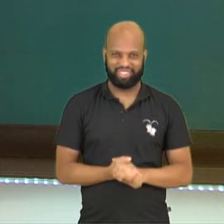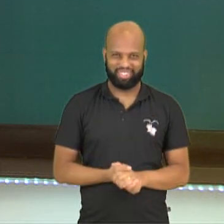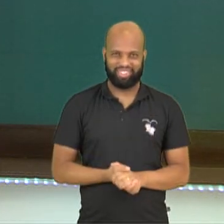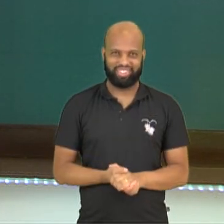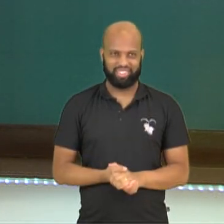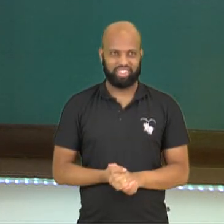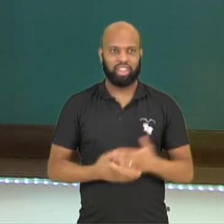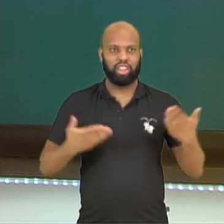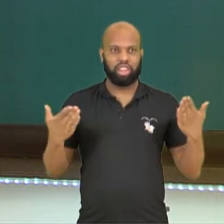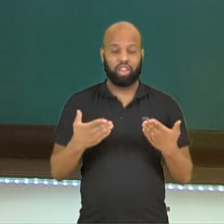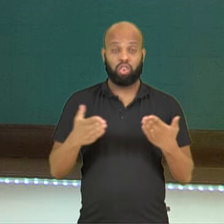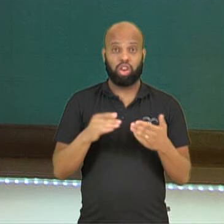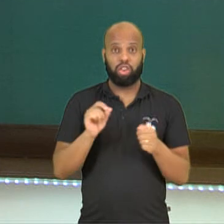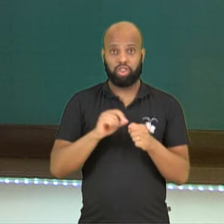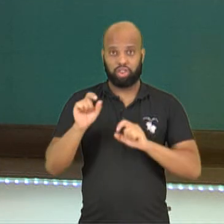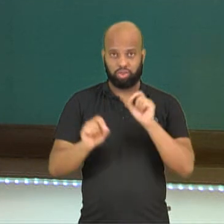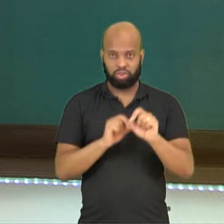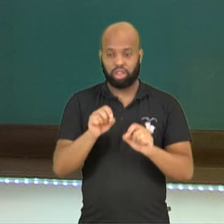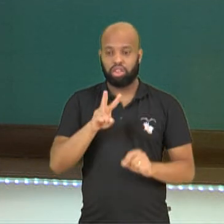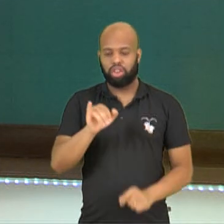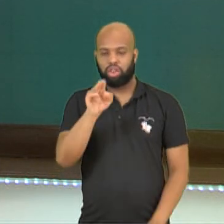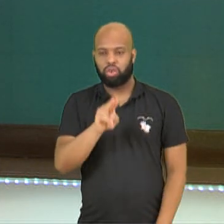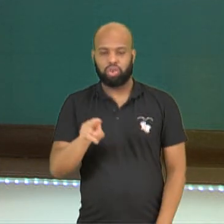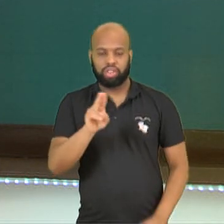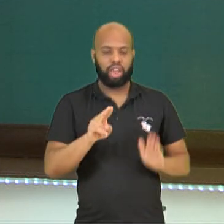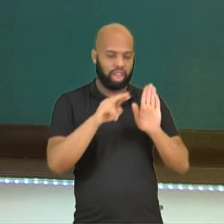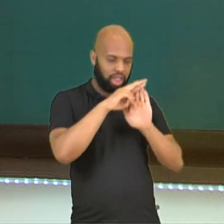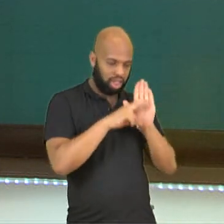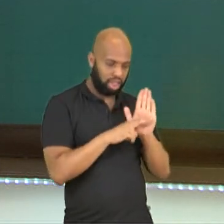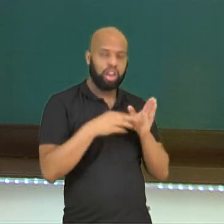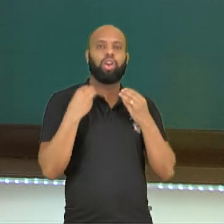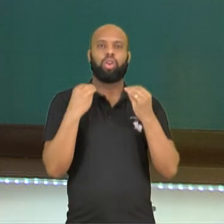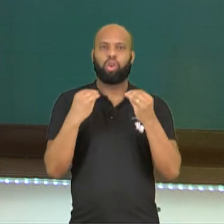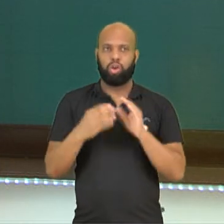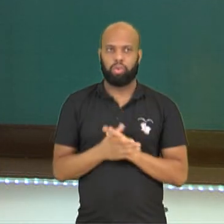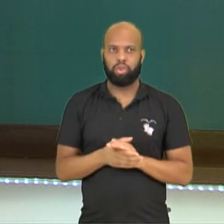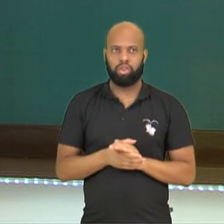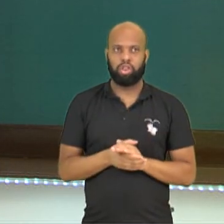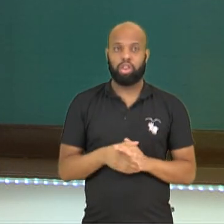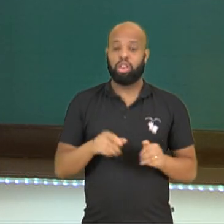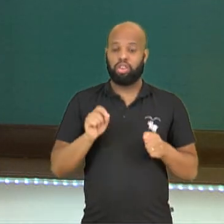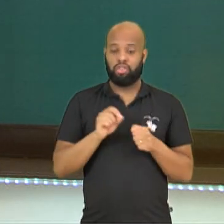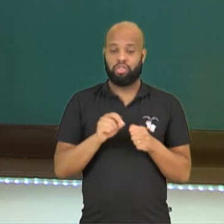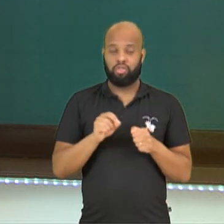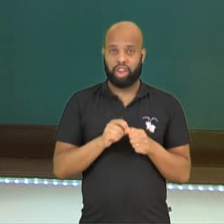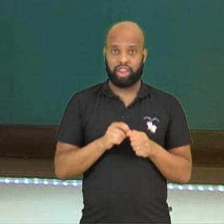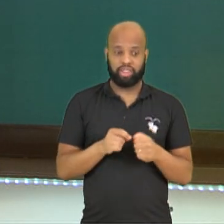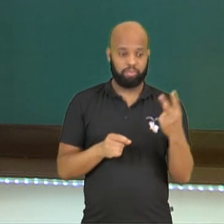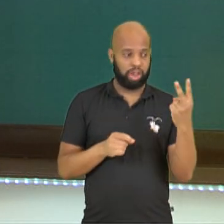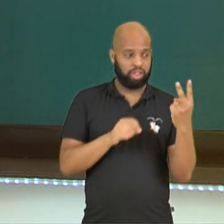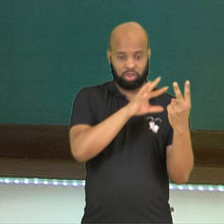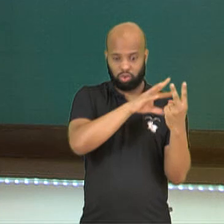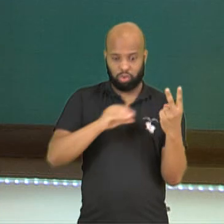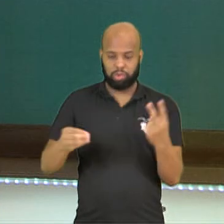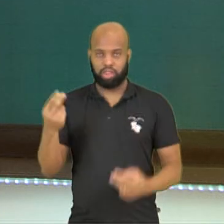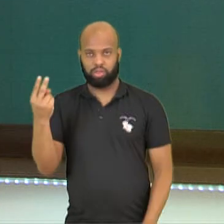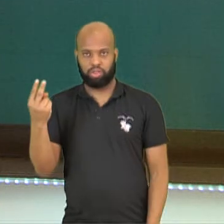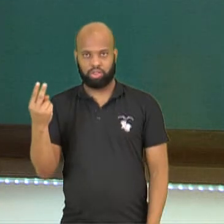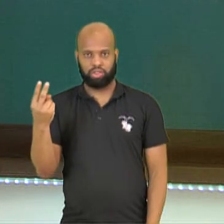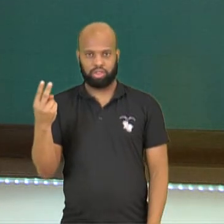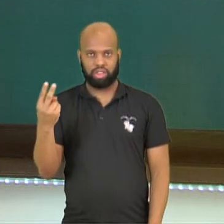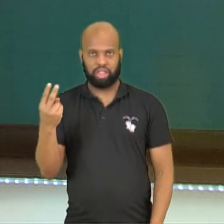ok? Então, de novo, vamos aplicar a propriedade. Como? Somando os expoentes, ó, já que a base é a